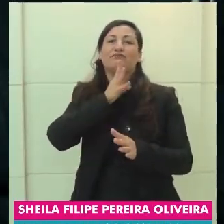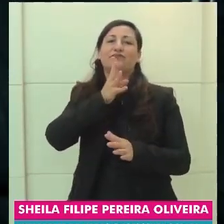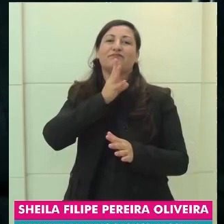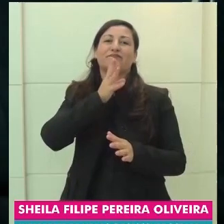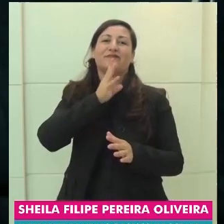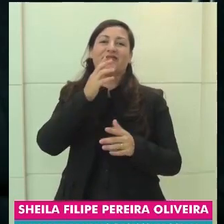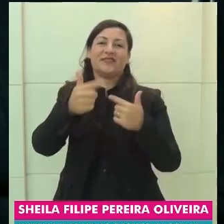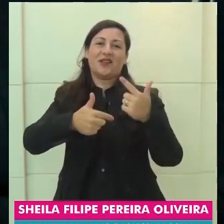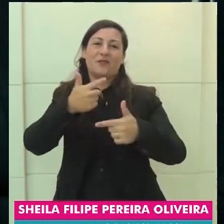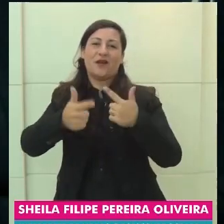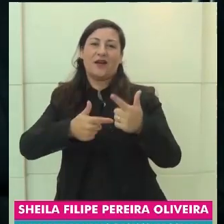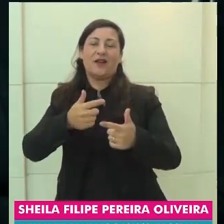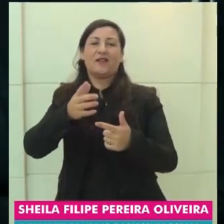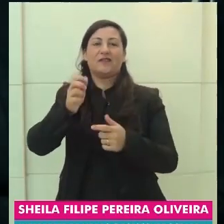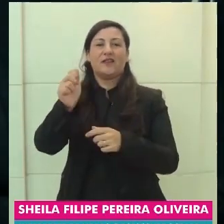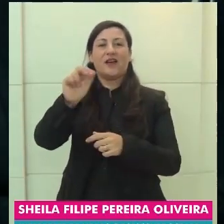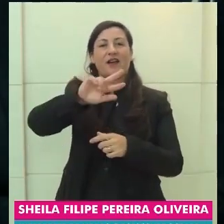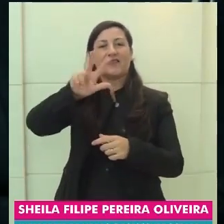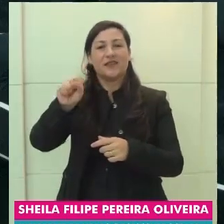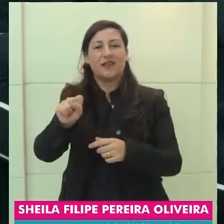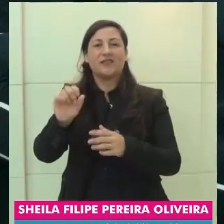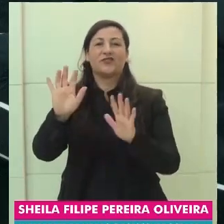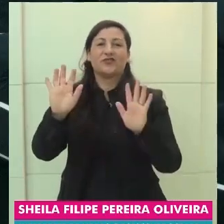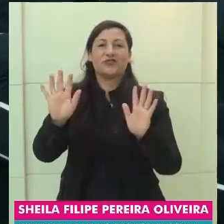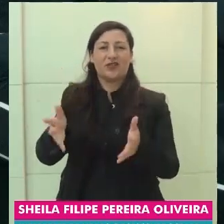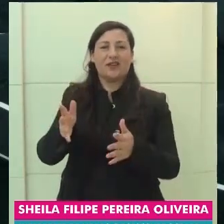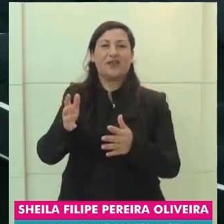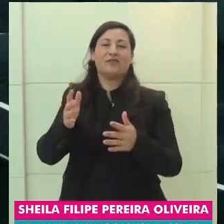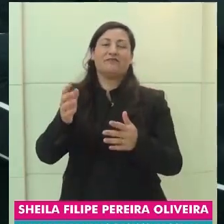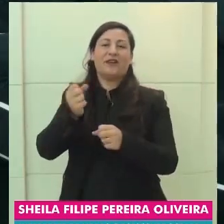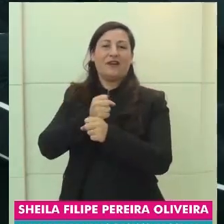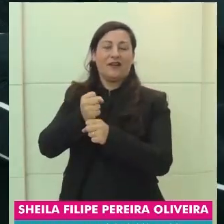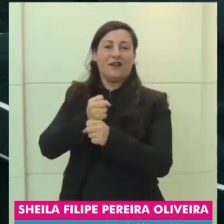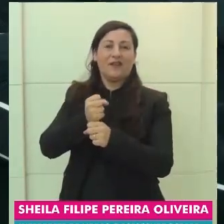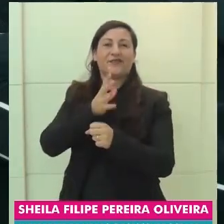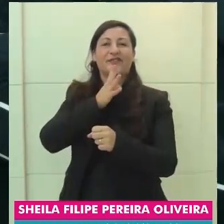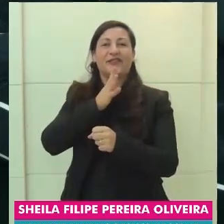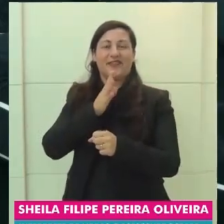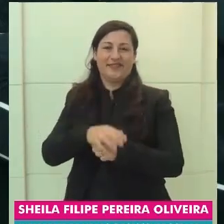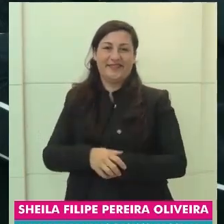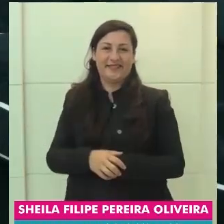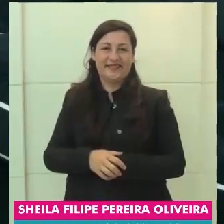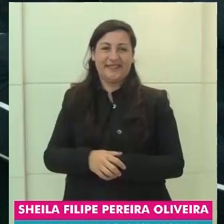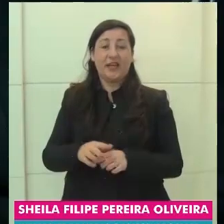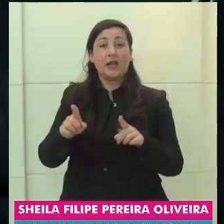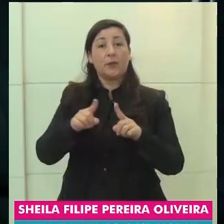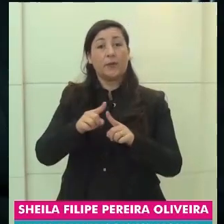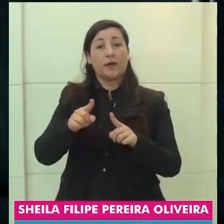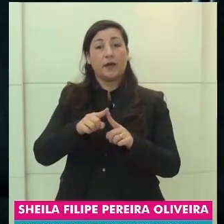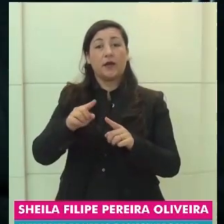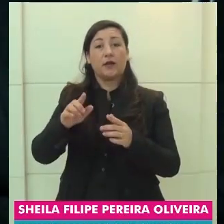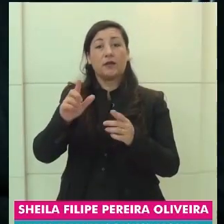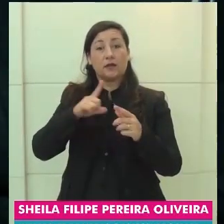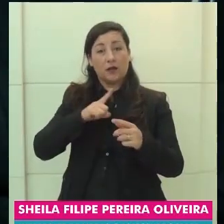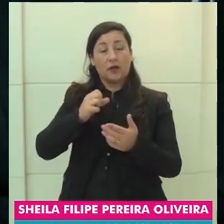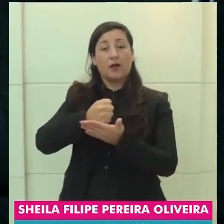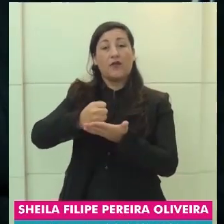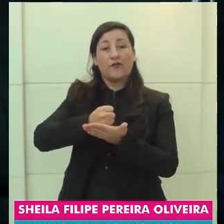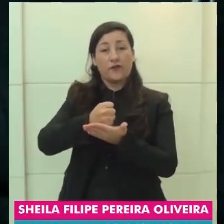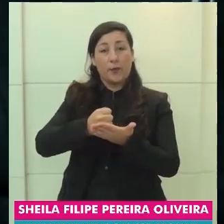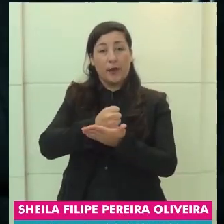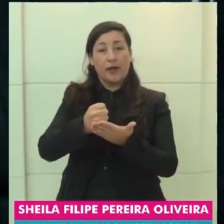Já conhece. um trabalho sério, realmente, com surdos no caso. Inclusive, a gente deixou também na farmácia da Vila São José.